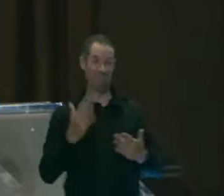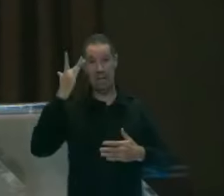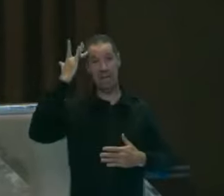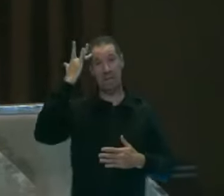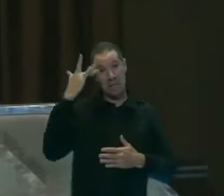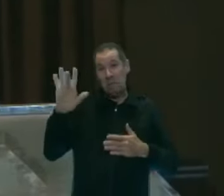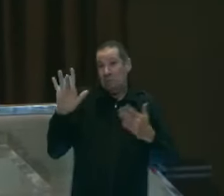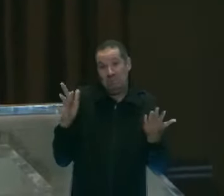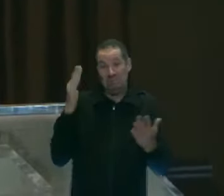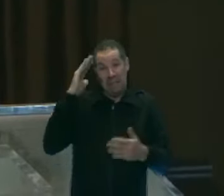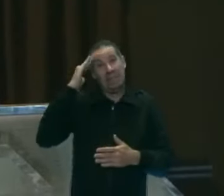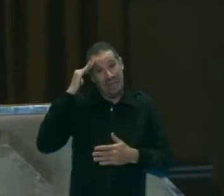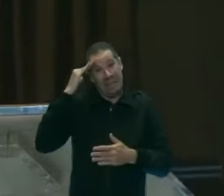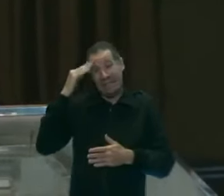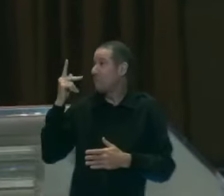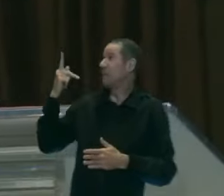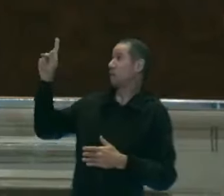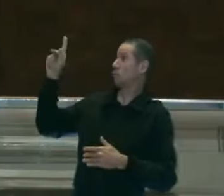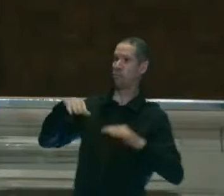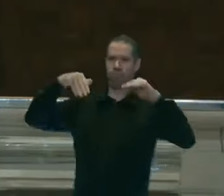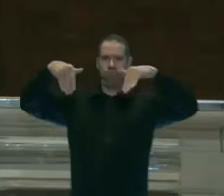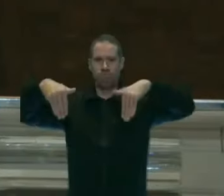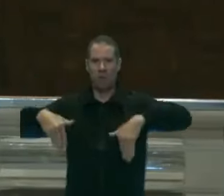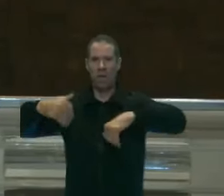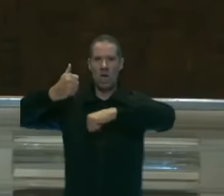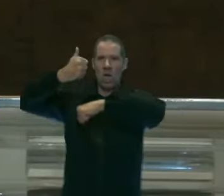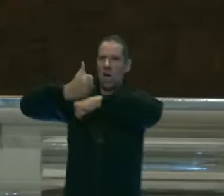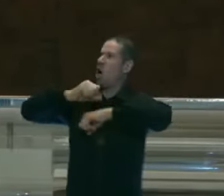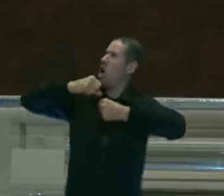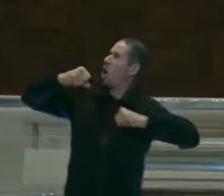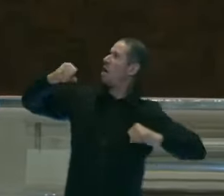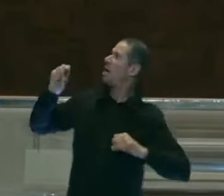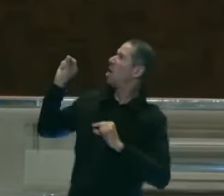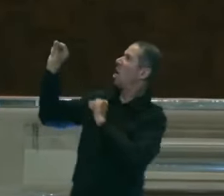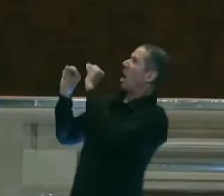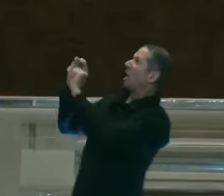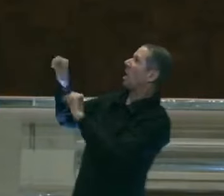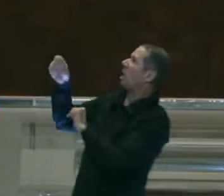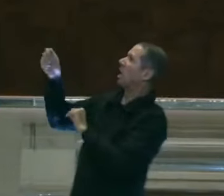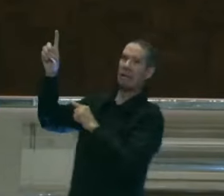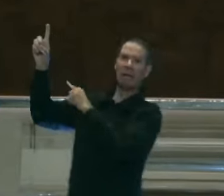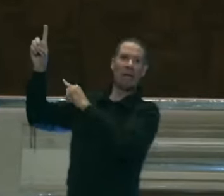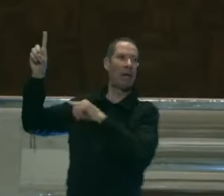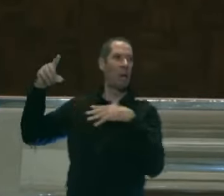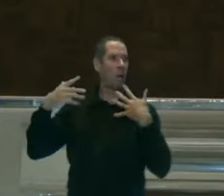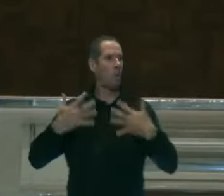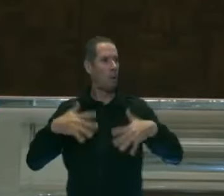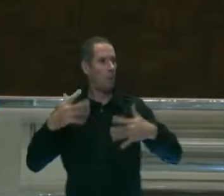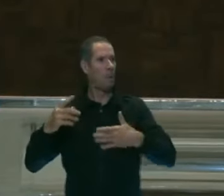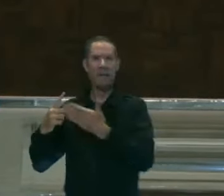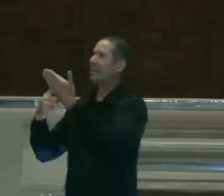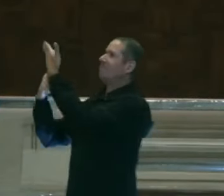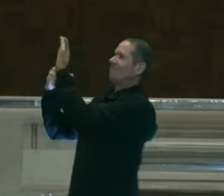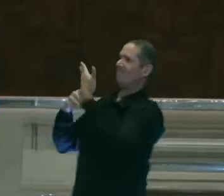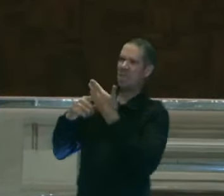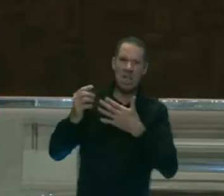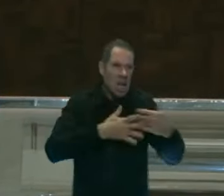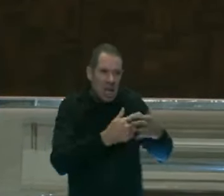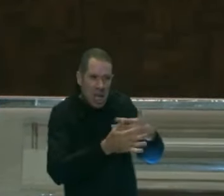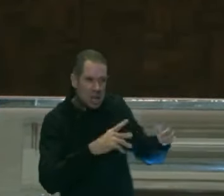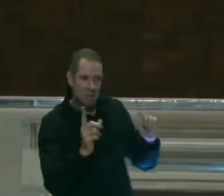sabemos e entendemos a sua majestade, a sua grandeza, quem Ele é. Não nos apresentamos de qualquer